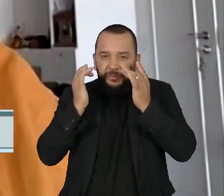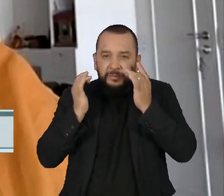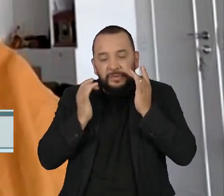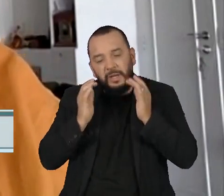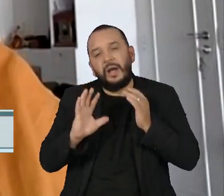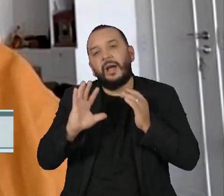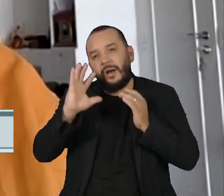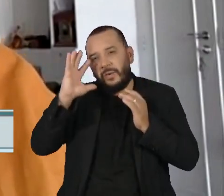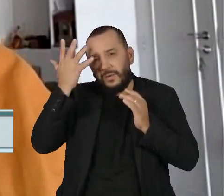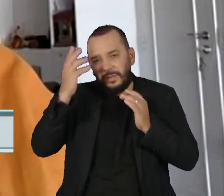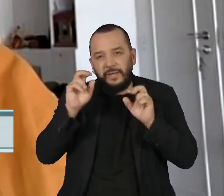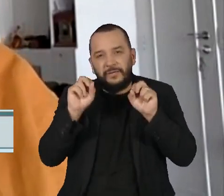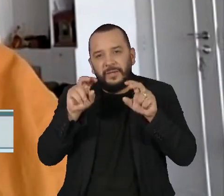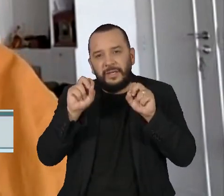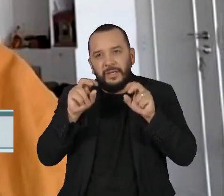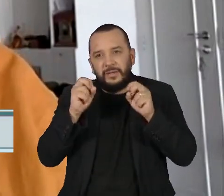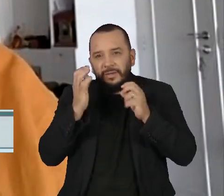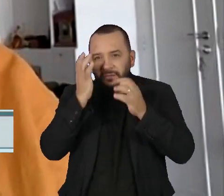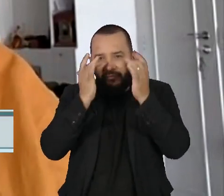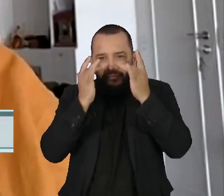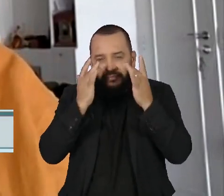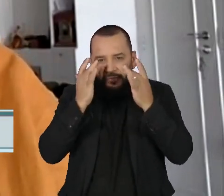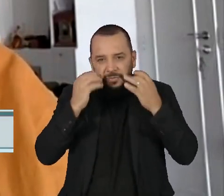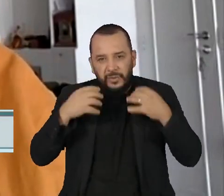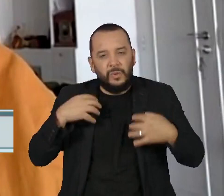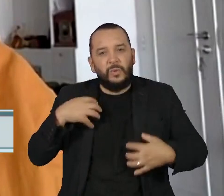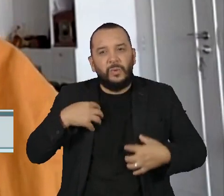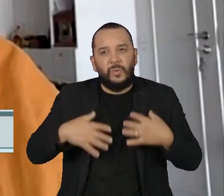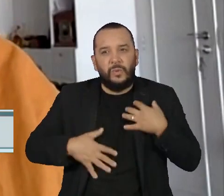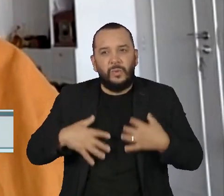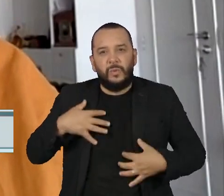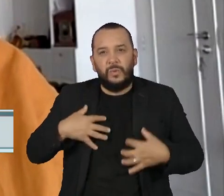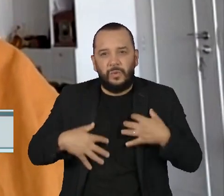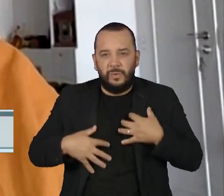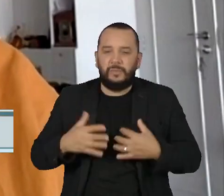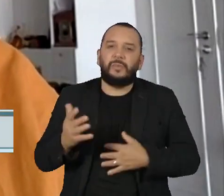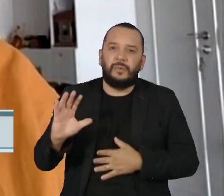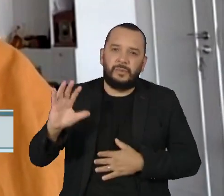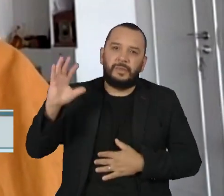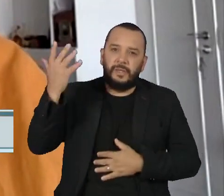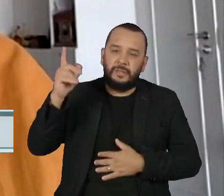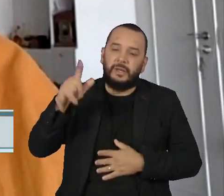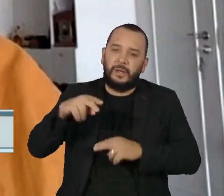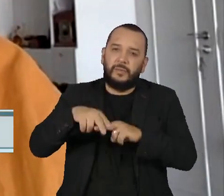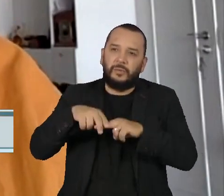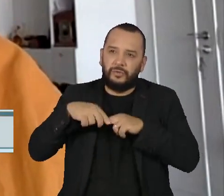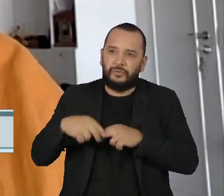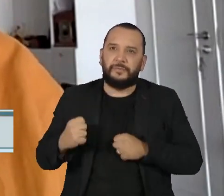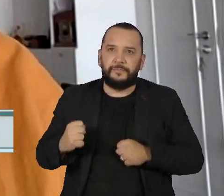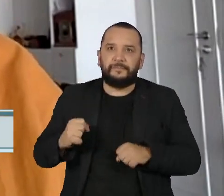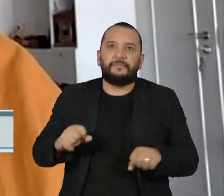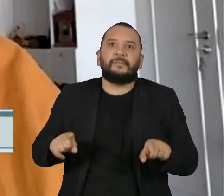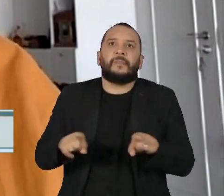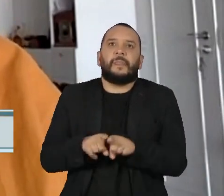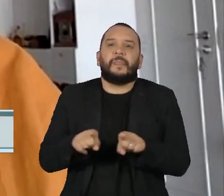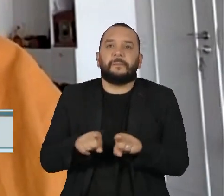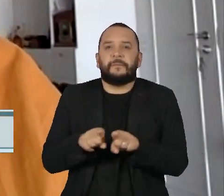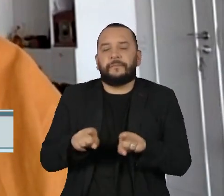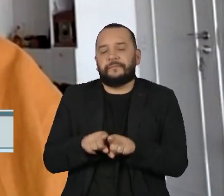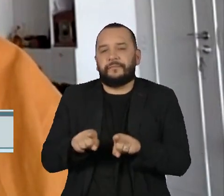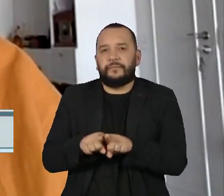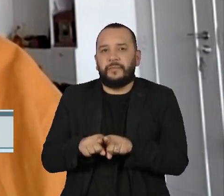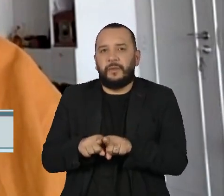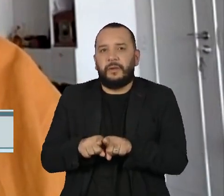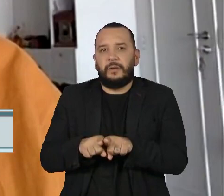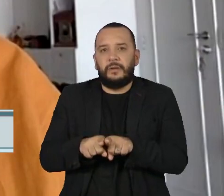infecções e os bichinhos conseguem entrar mais fácil no organismo da gente. Esse é um dos fatores. Outro fator é que você tem